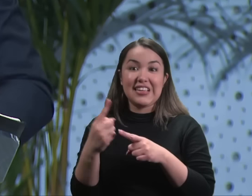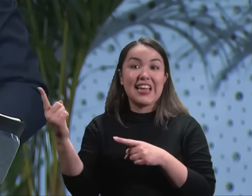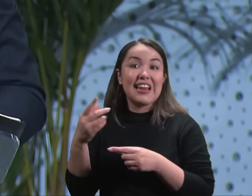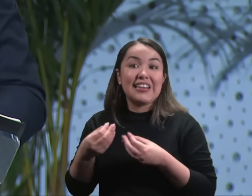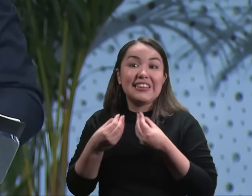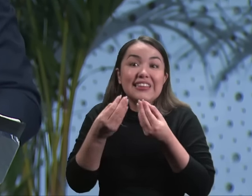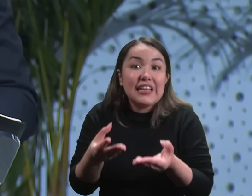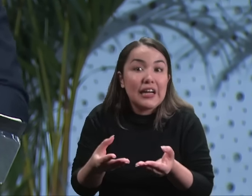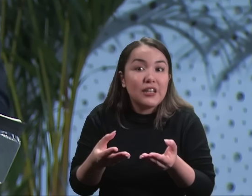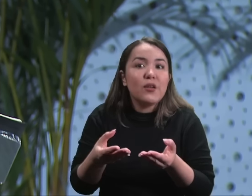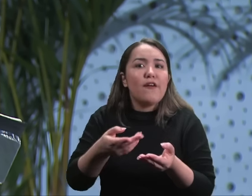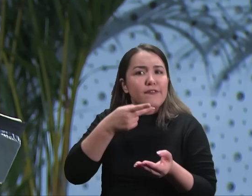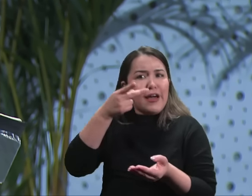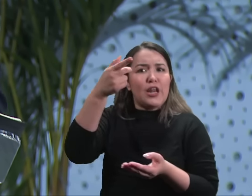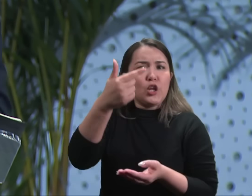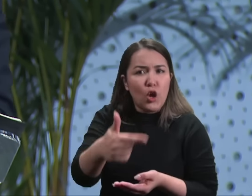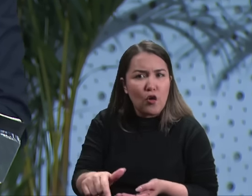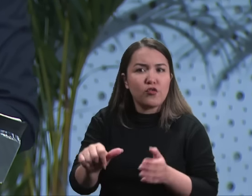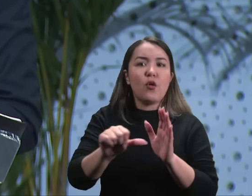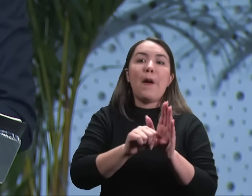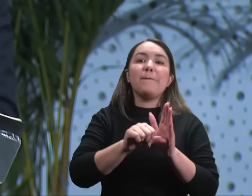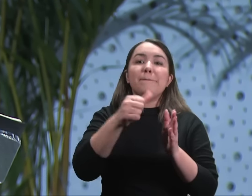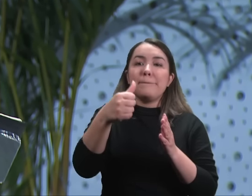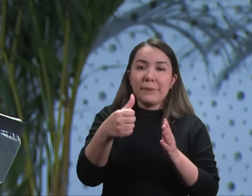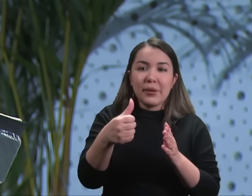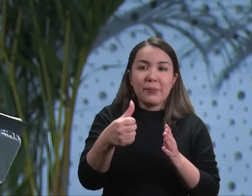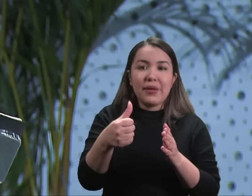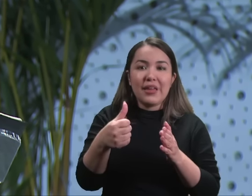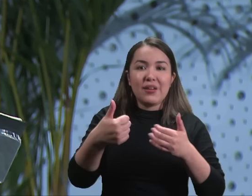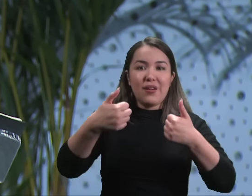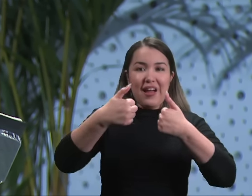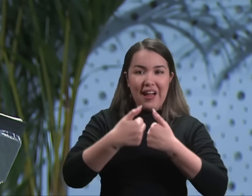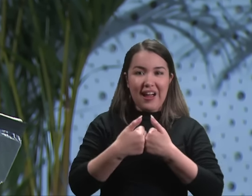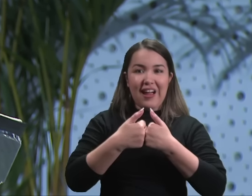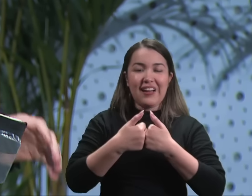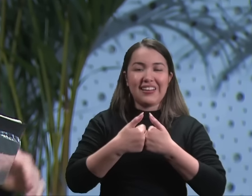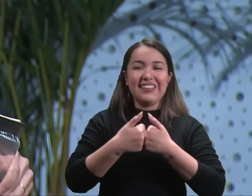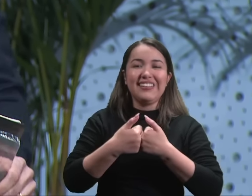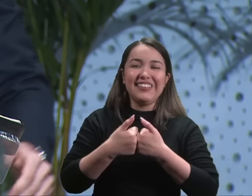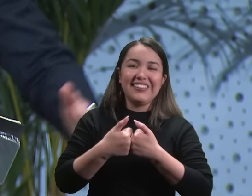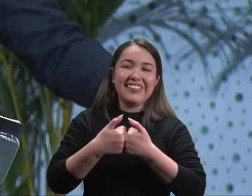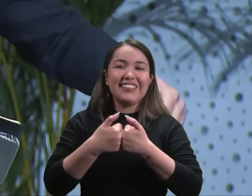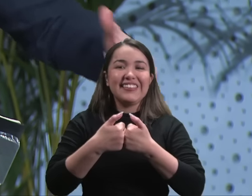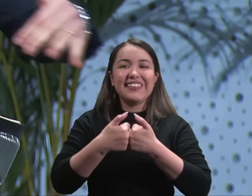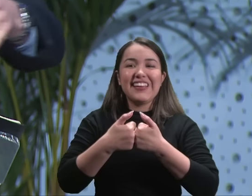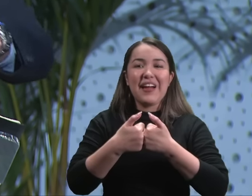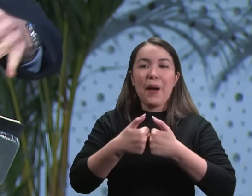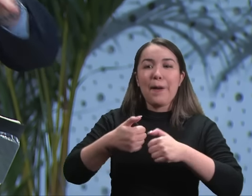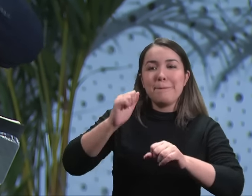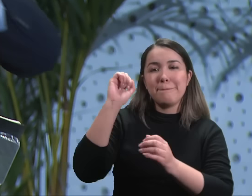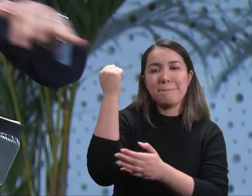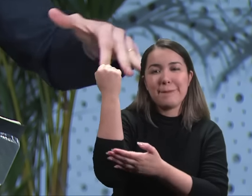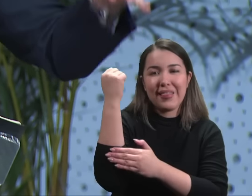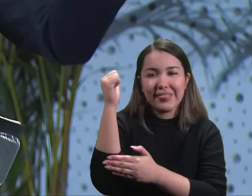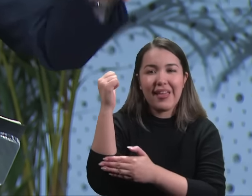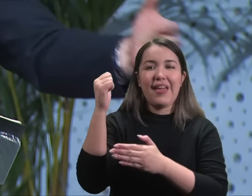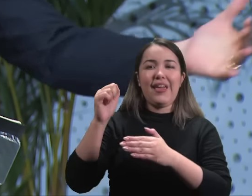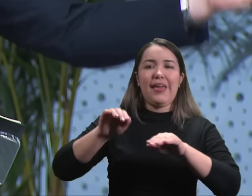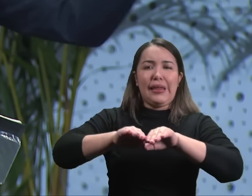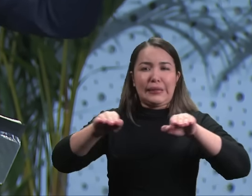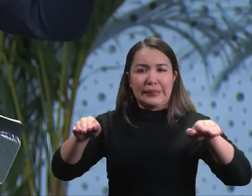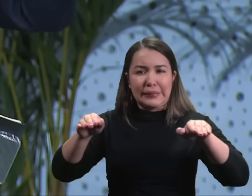ênfase primeiro utensílio do Santuário a arca detalhes madeira Acácia tampa